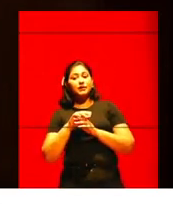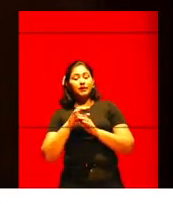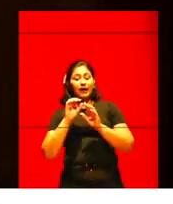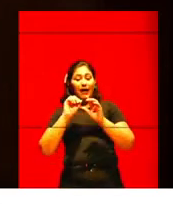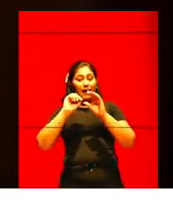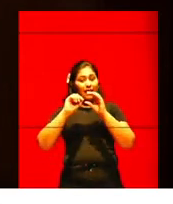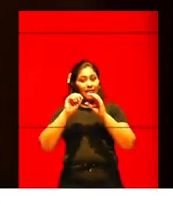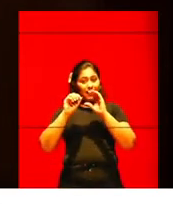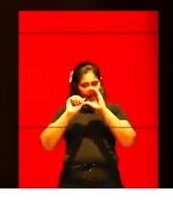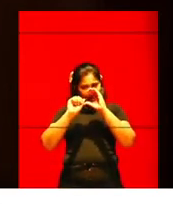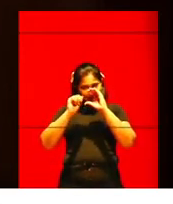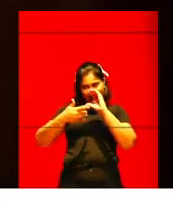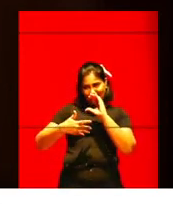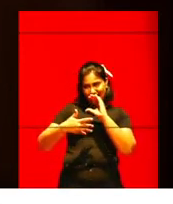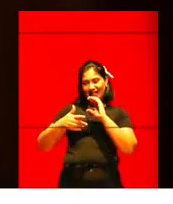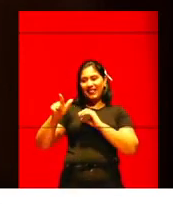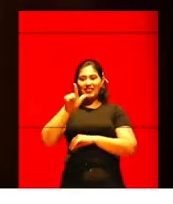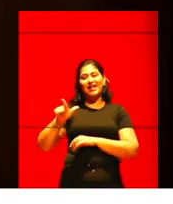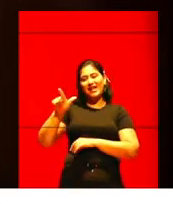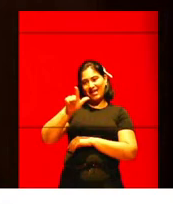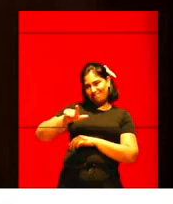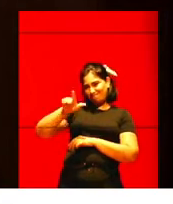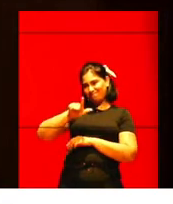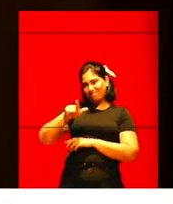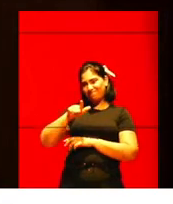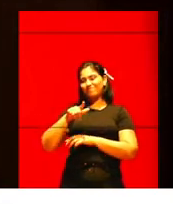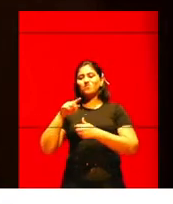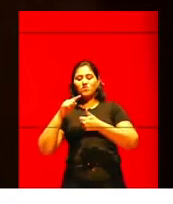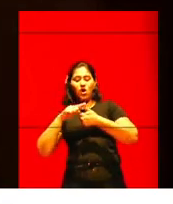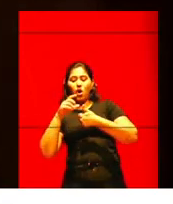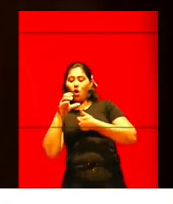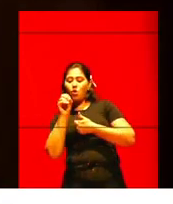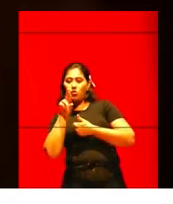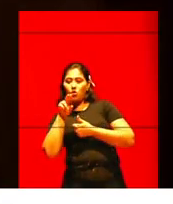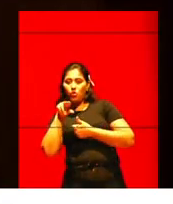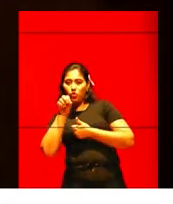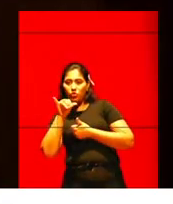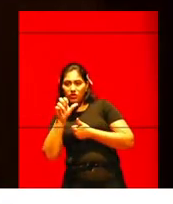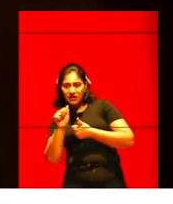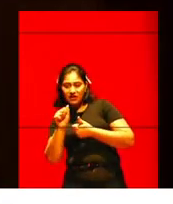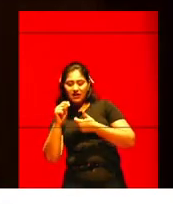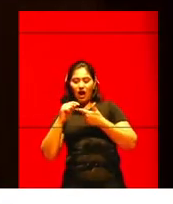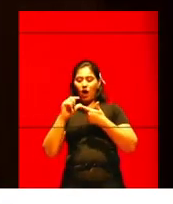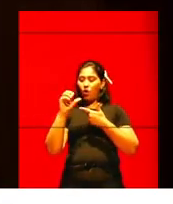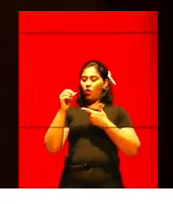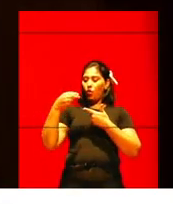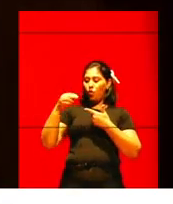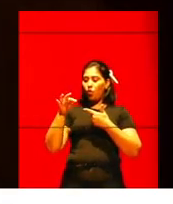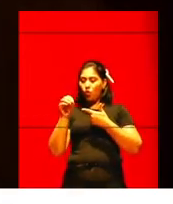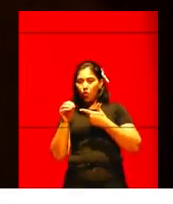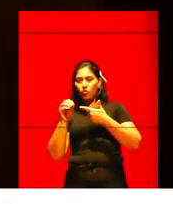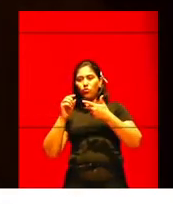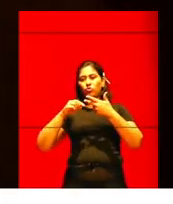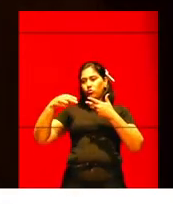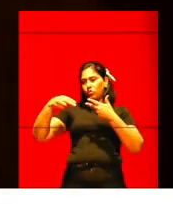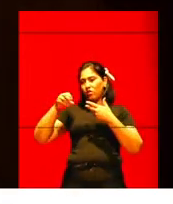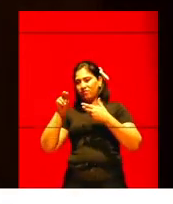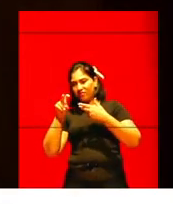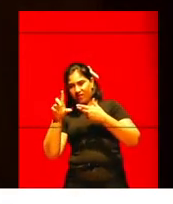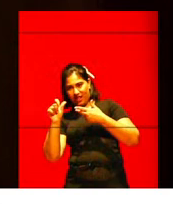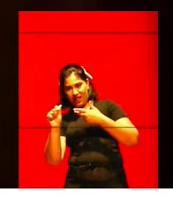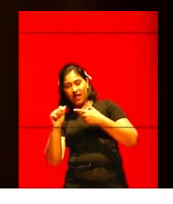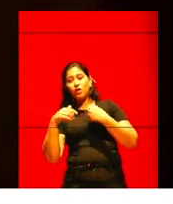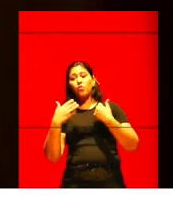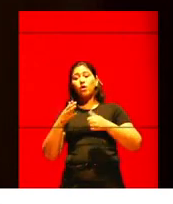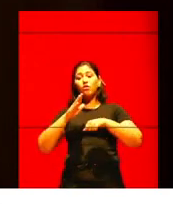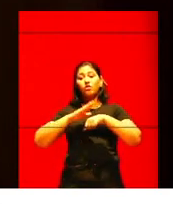texto literário, né? Do soneto, da crônica, dos contos, romances, novelas e assim vai. Função da